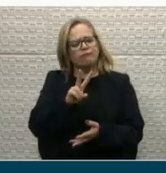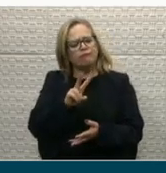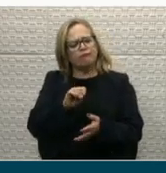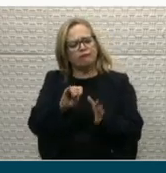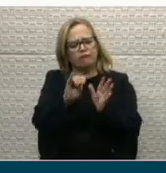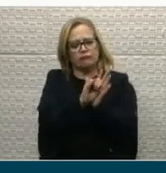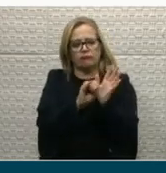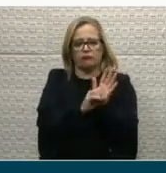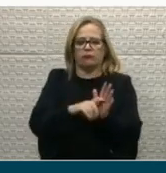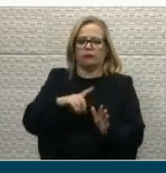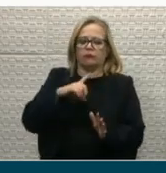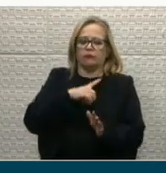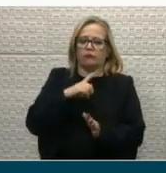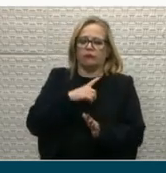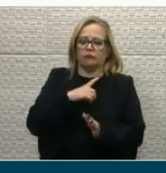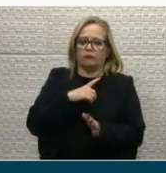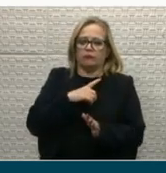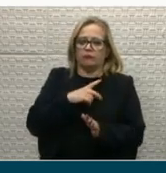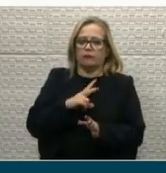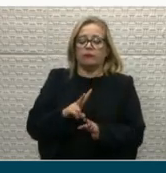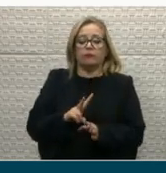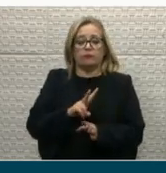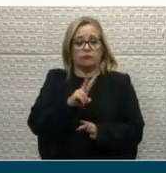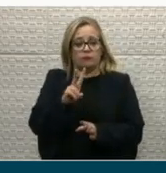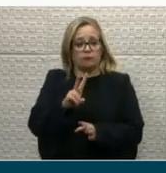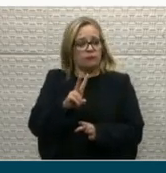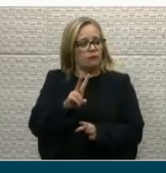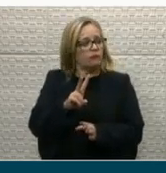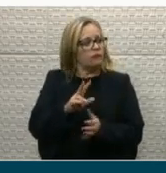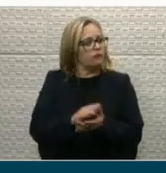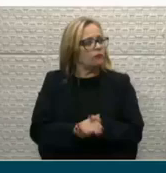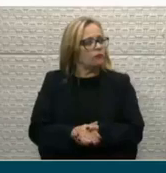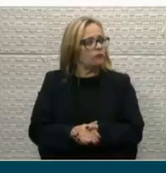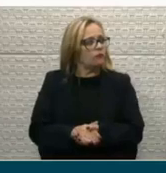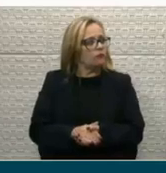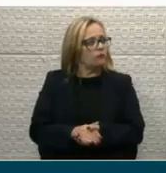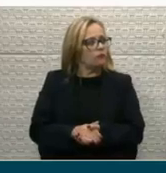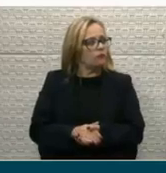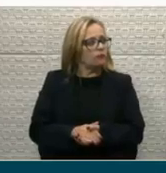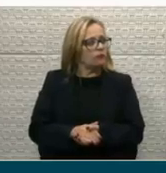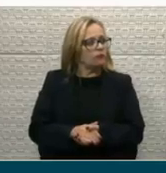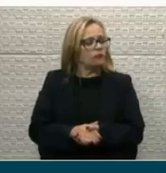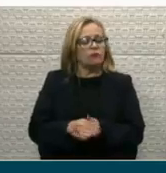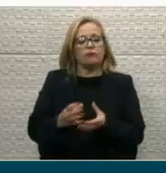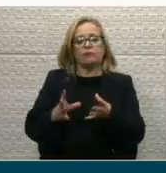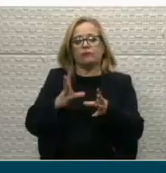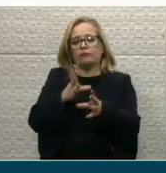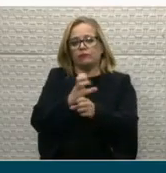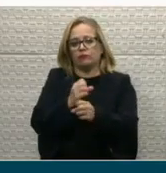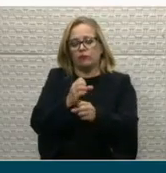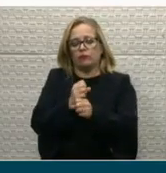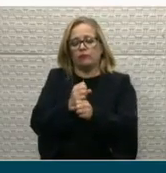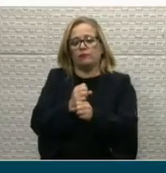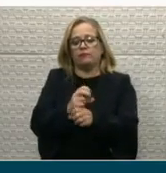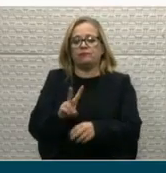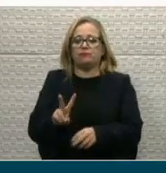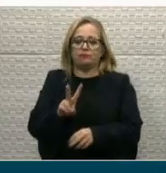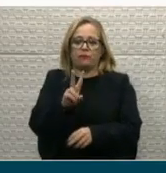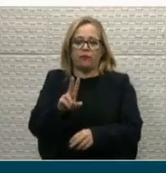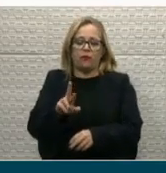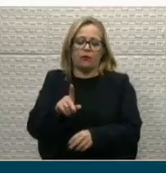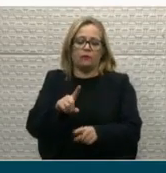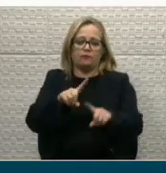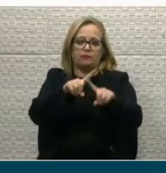se existem vetores V no domínio, de tal forma que calcular a imagem de V seja igual